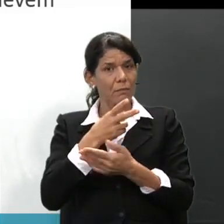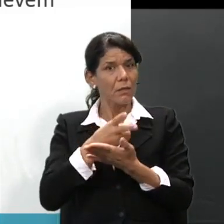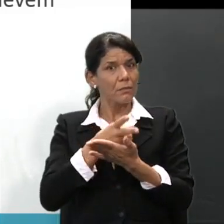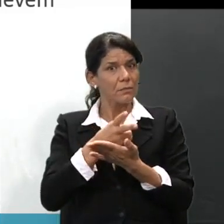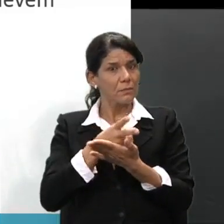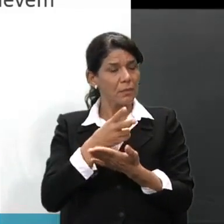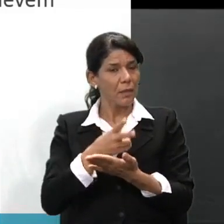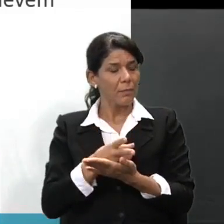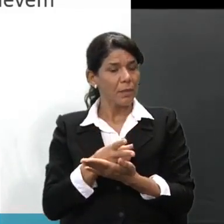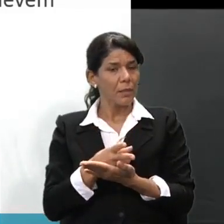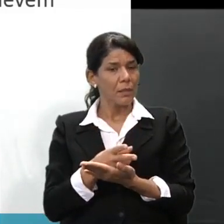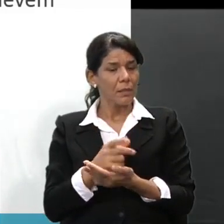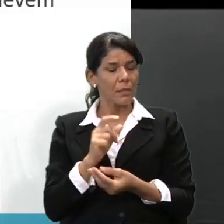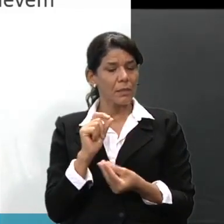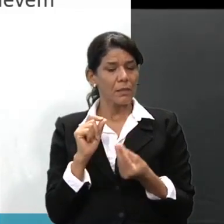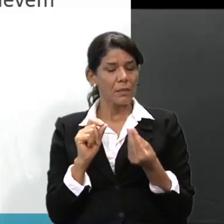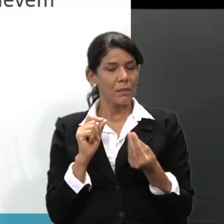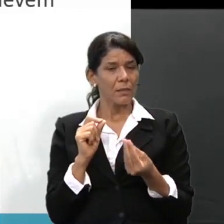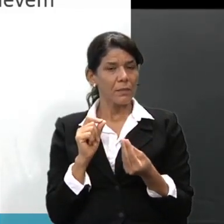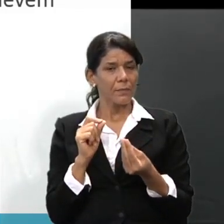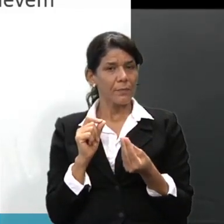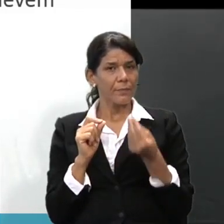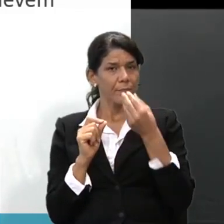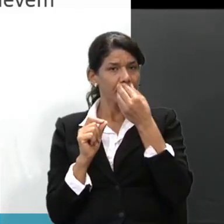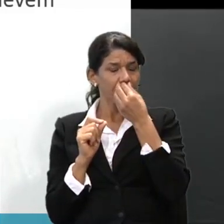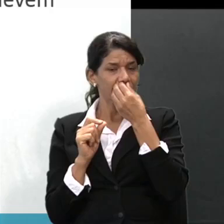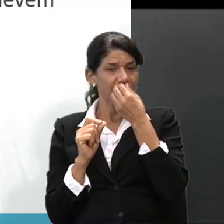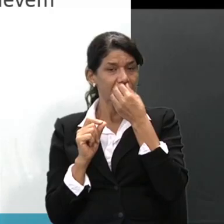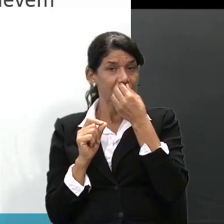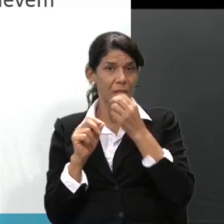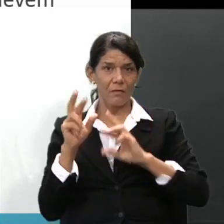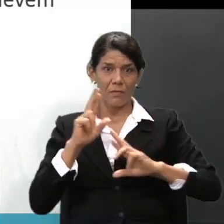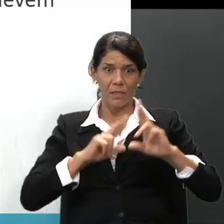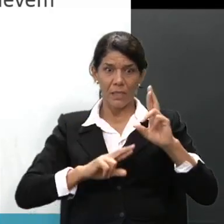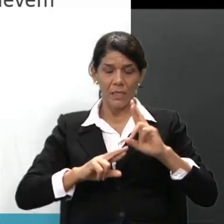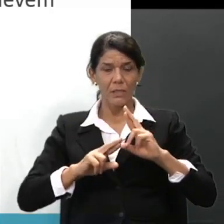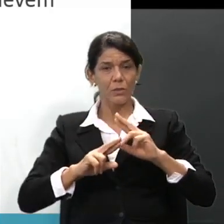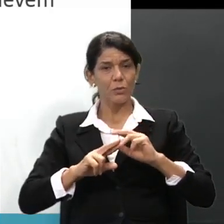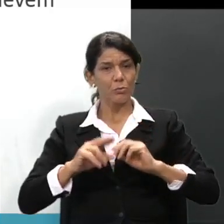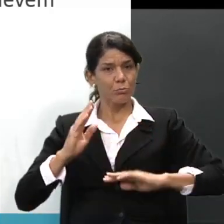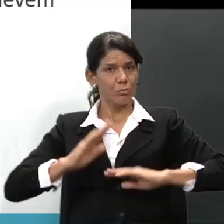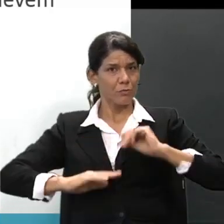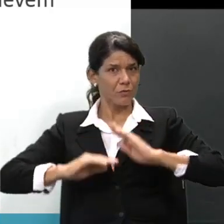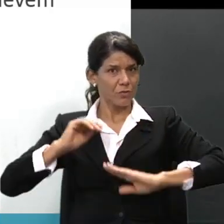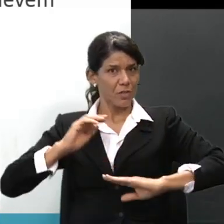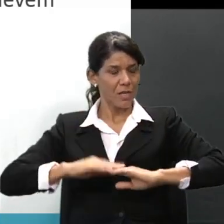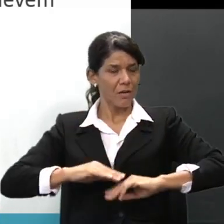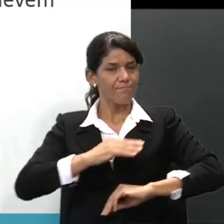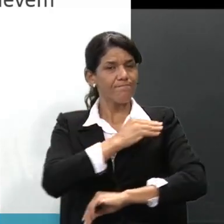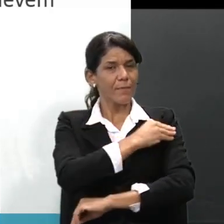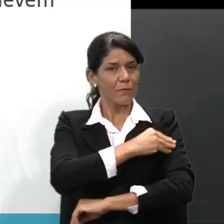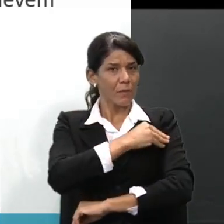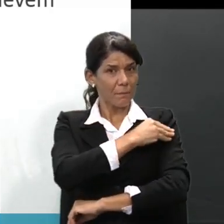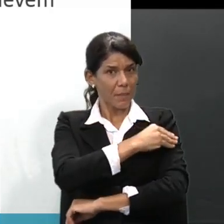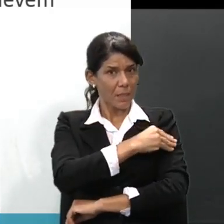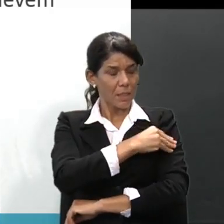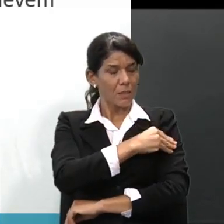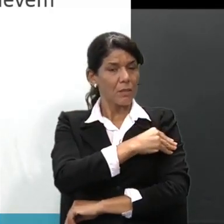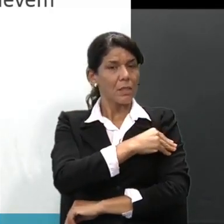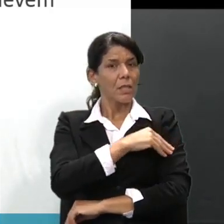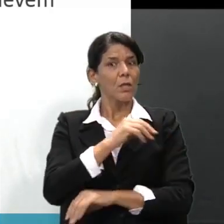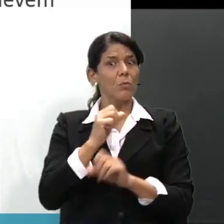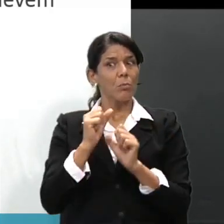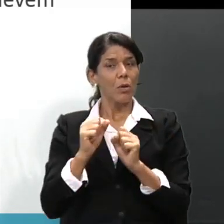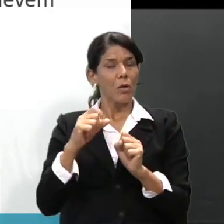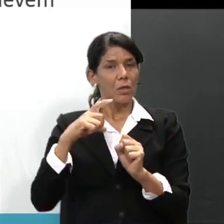sempre, né, que ser avaliado pelo enfermeiro, principalmente levando em consideração que